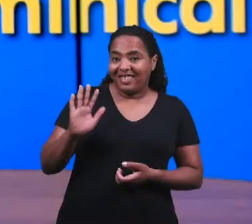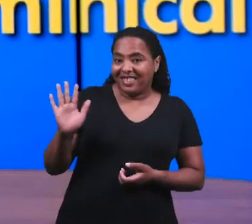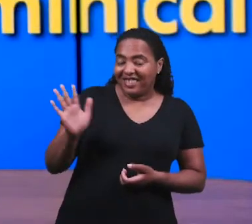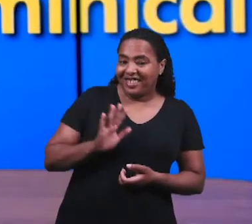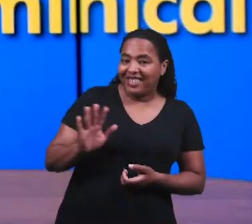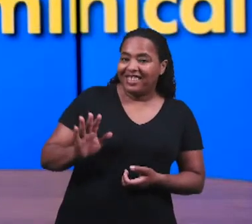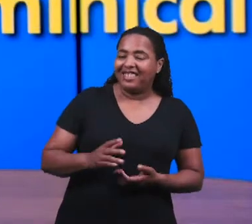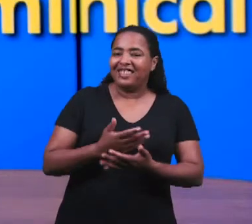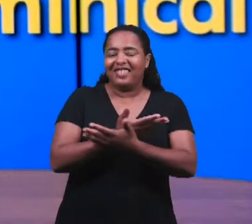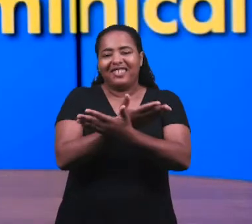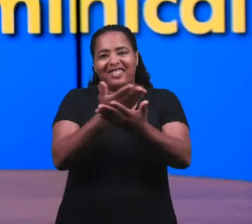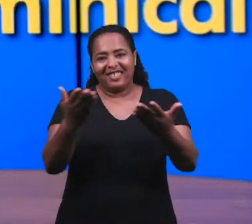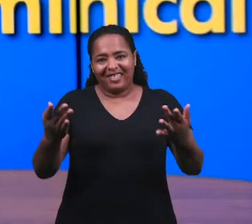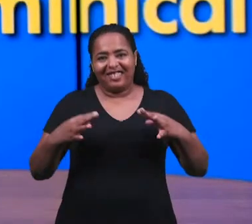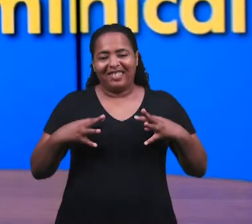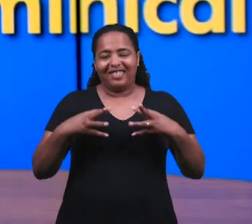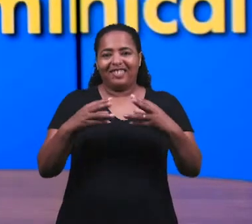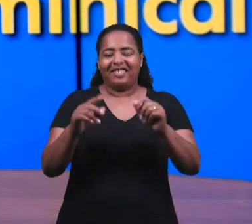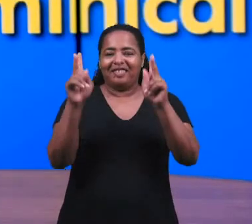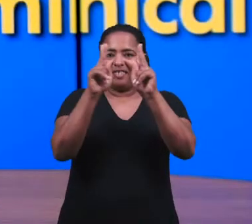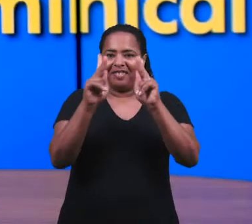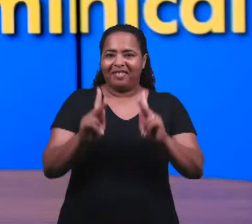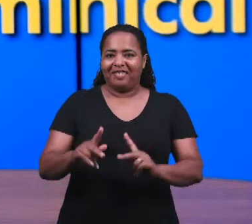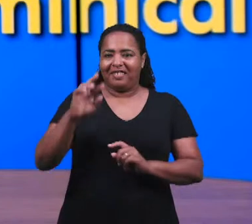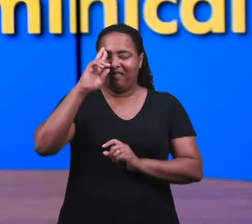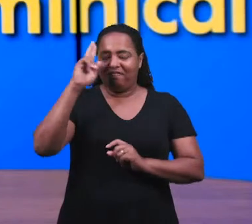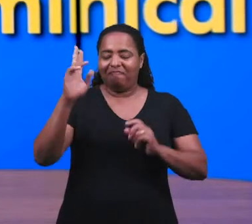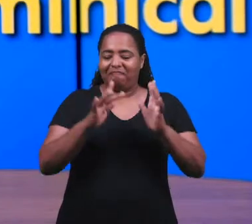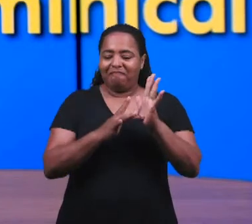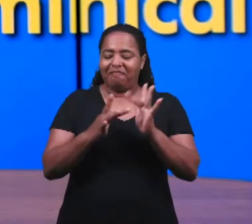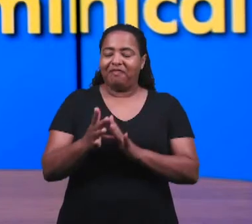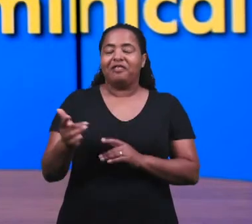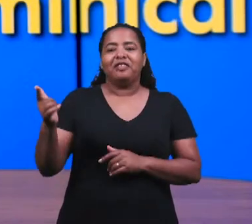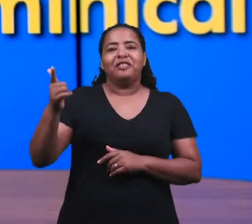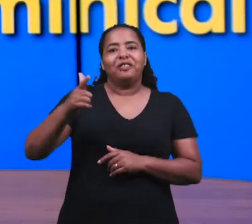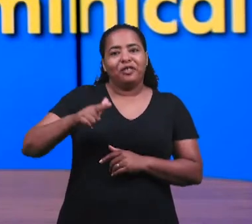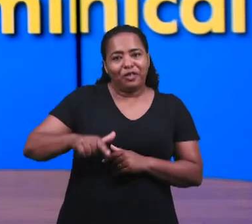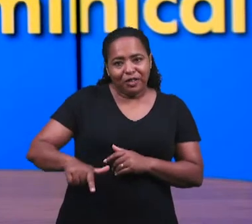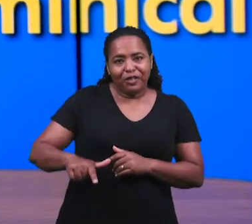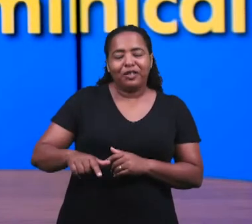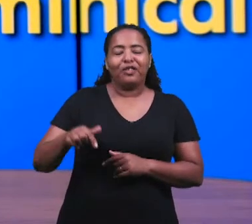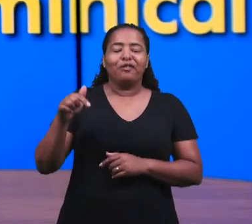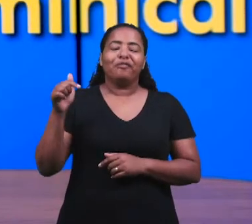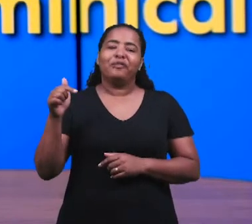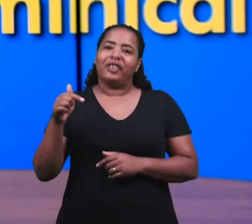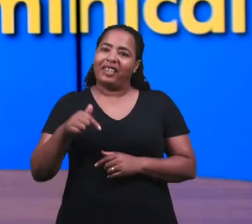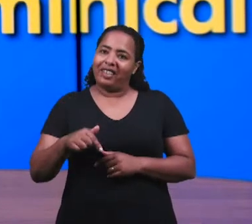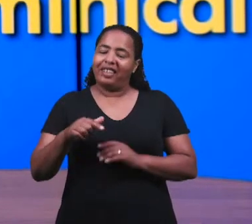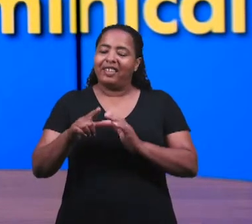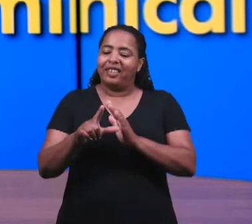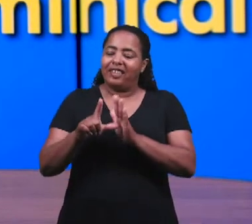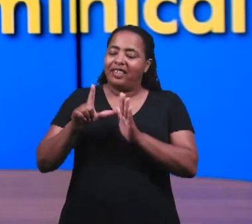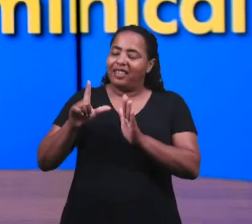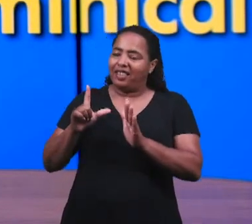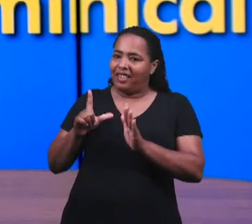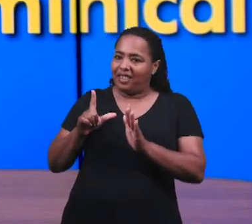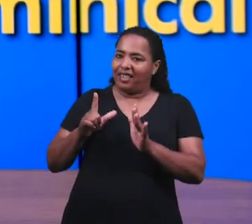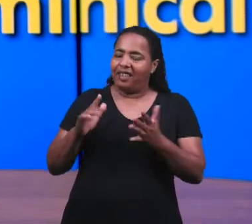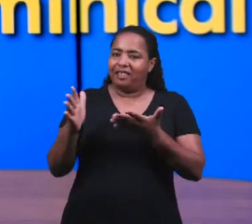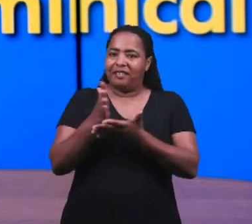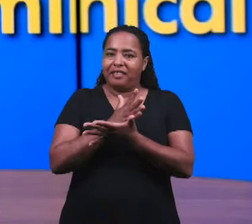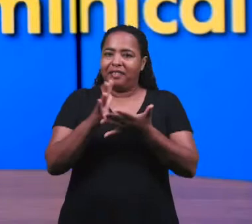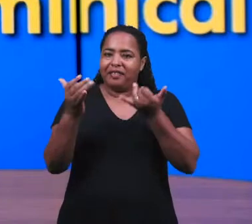Olá, irmãos, eu quero cumprimentar todos os irmãos com a paz do Senhor Jesus, dizer que mais uma vez estamos aqui para nós anteciparmos